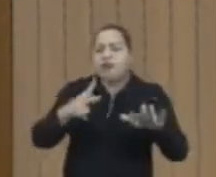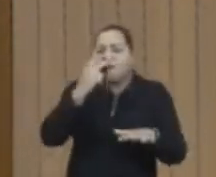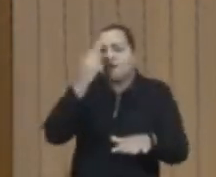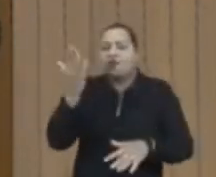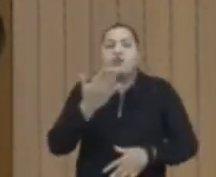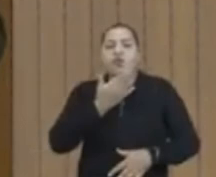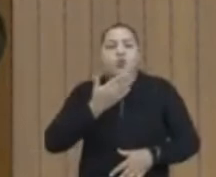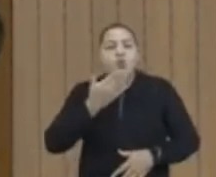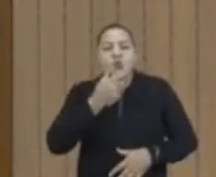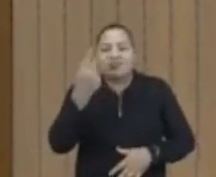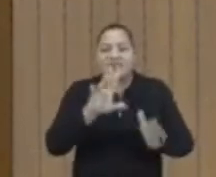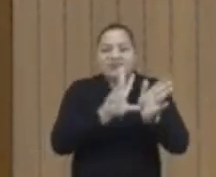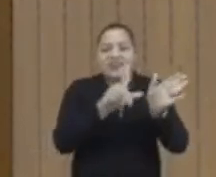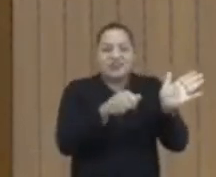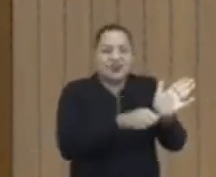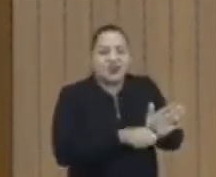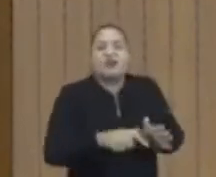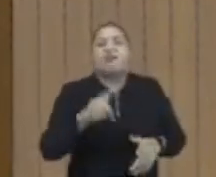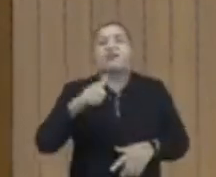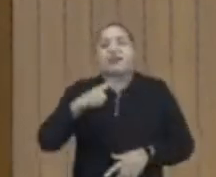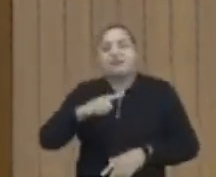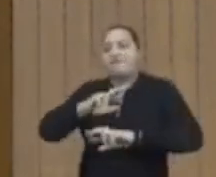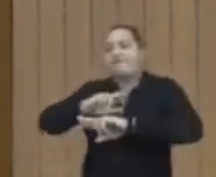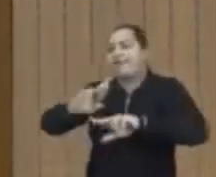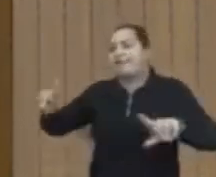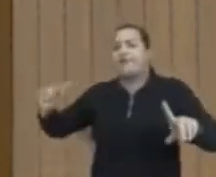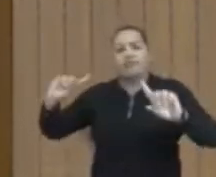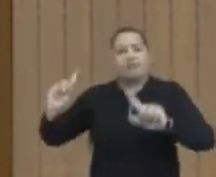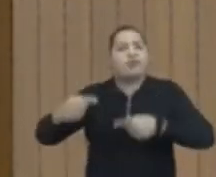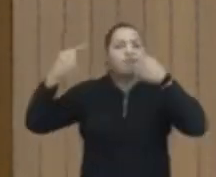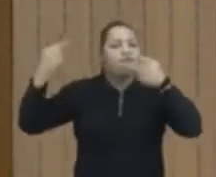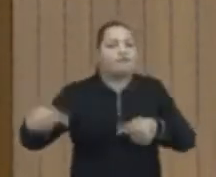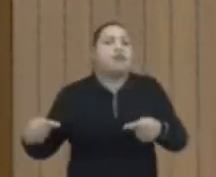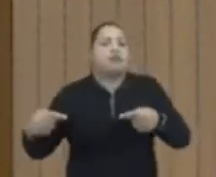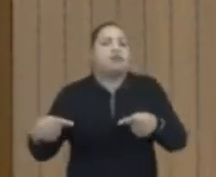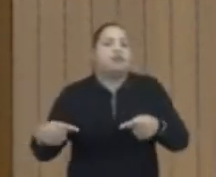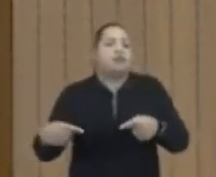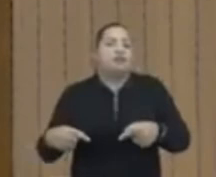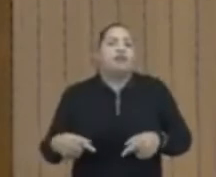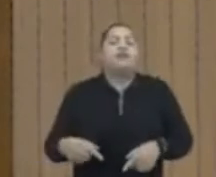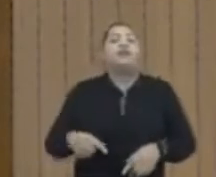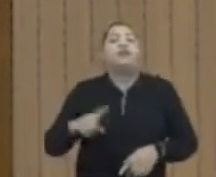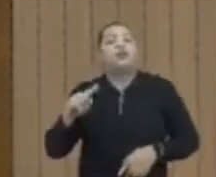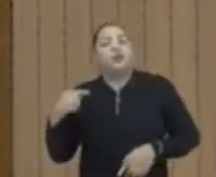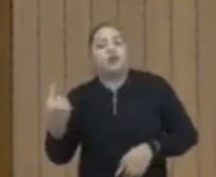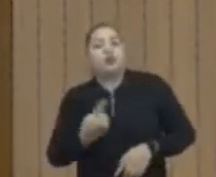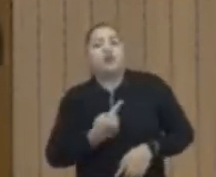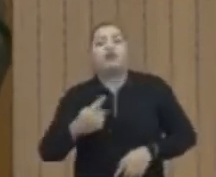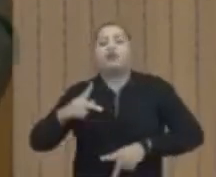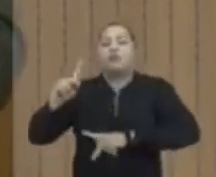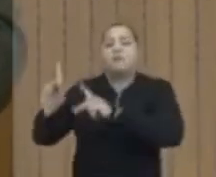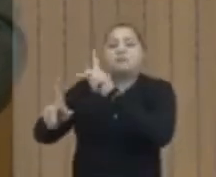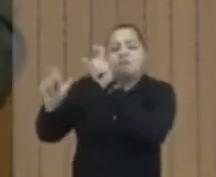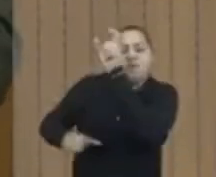enormes desafios, siga sendo navegado por valorosas e valorosos procuradores